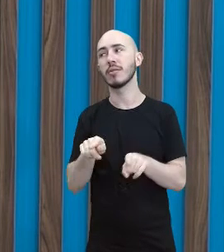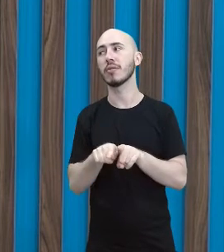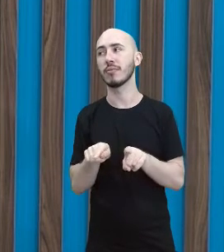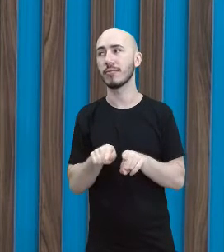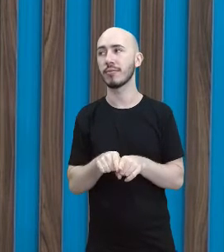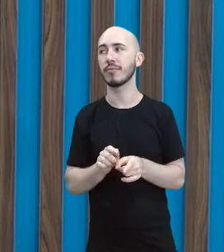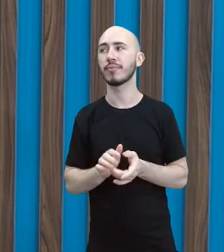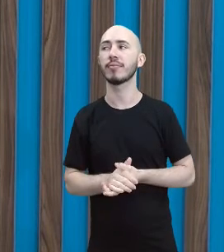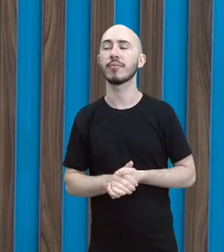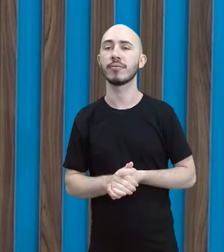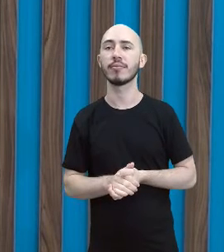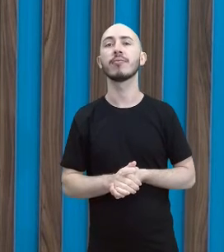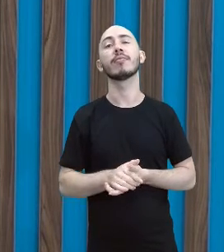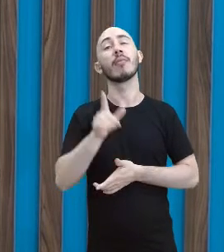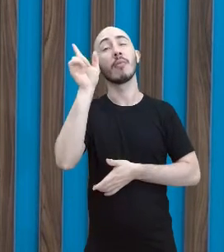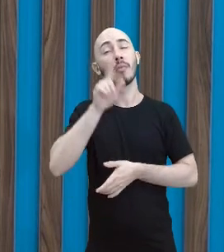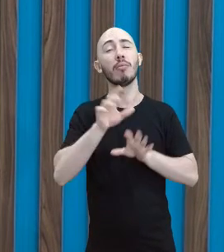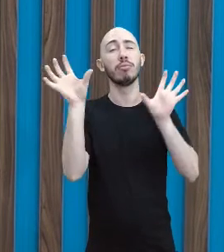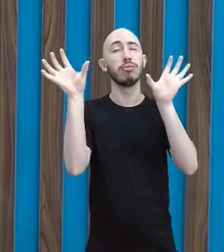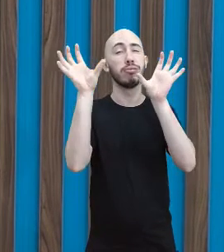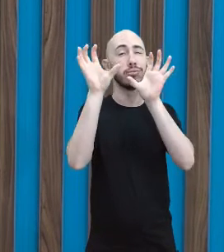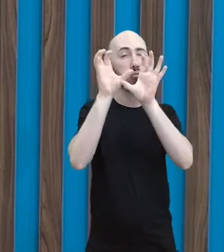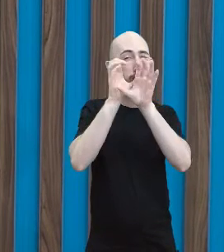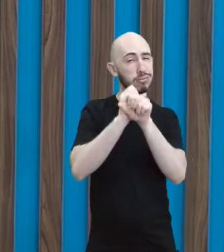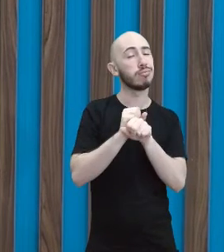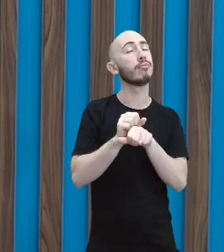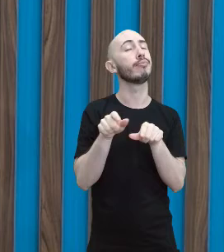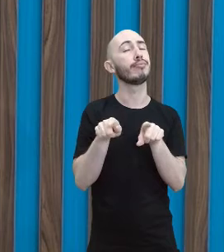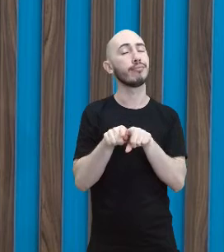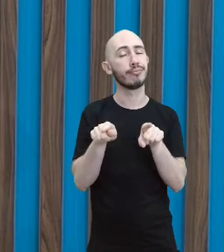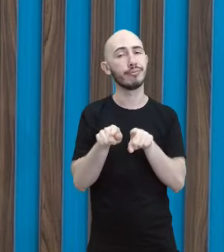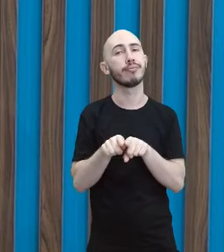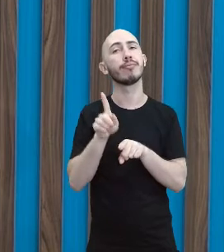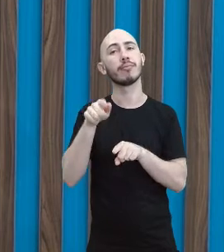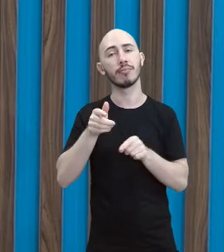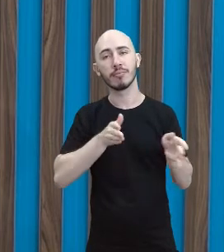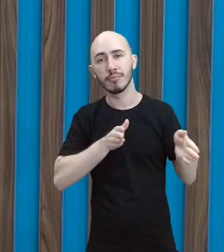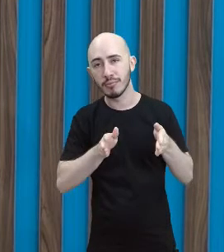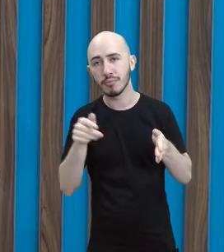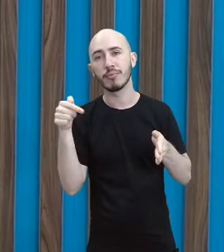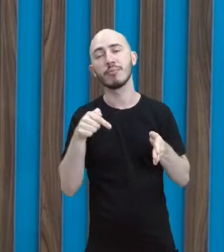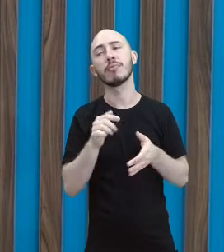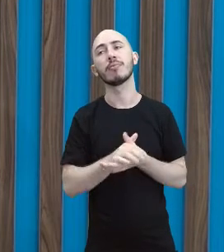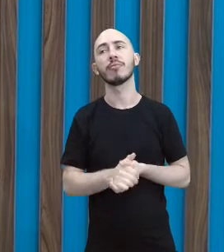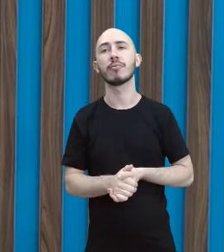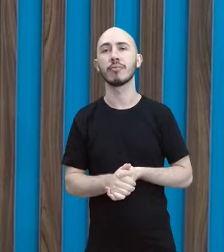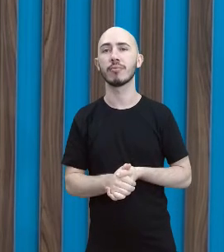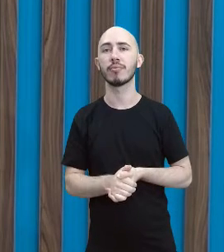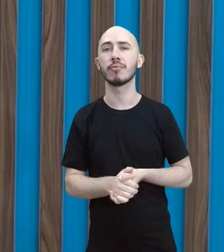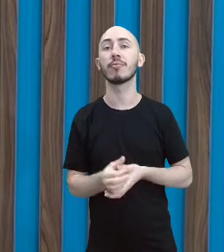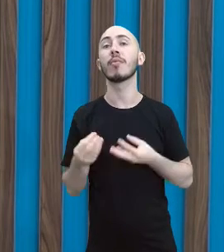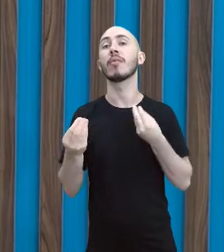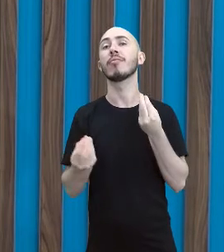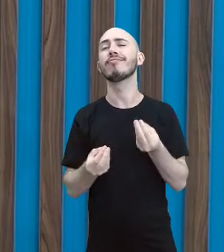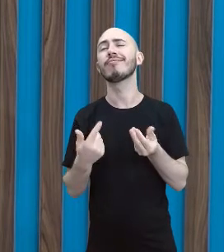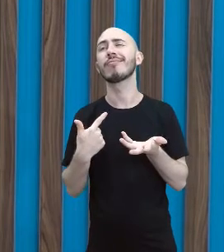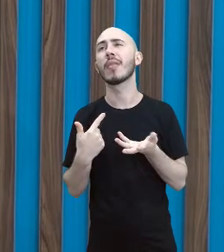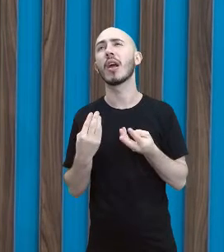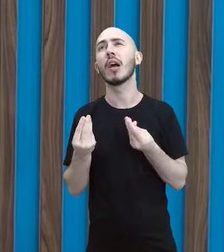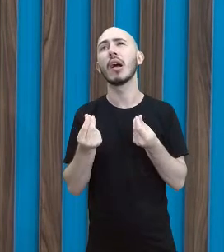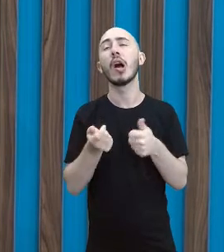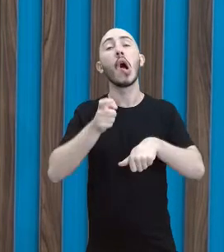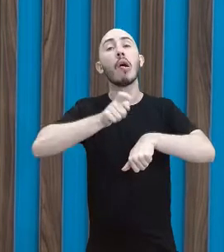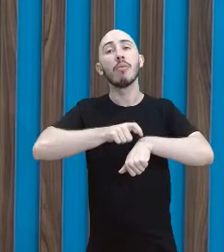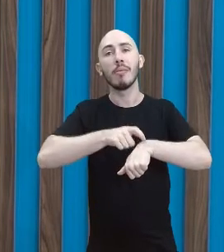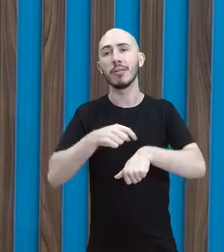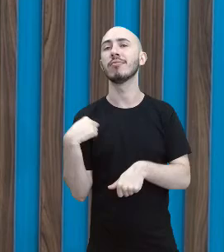assim obscuro, né, um processo muito assim, um momento, né, que a